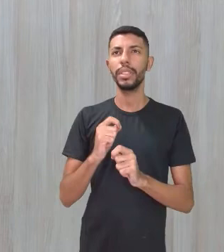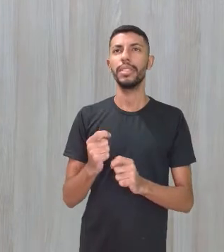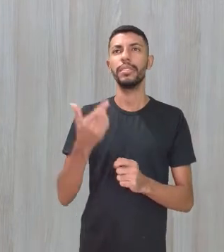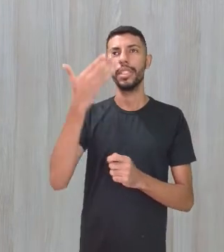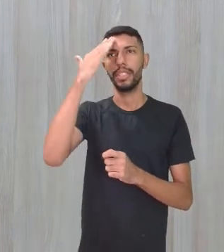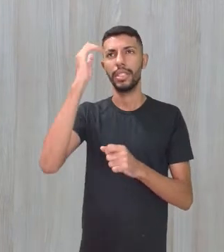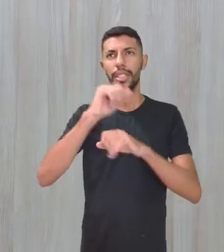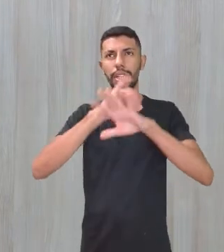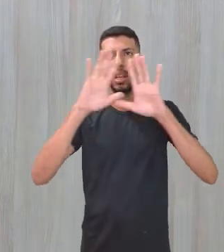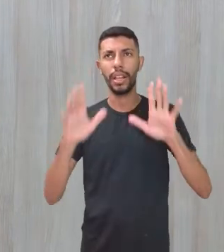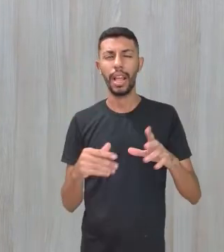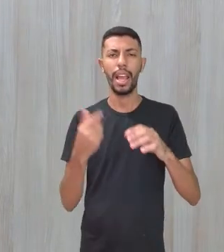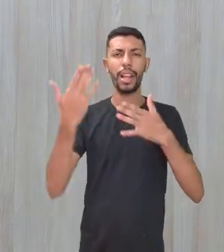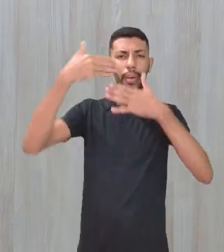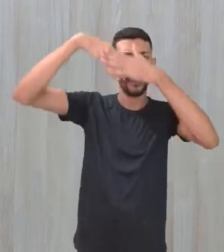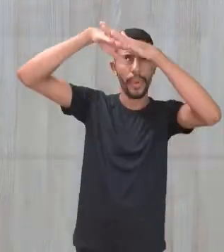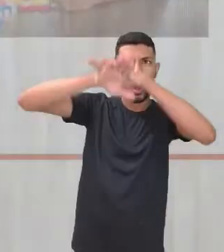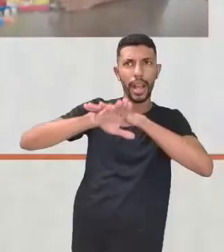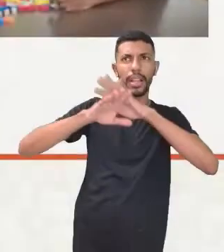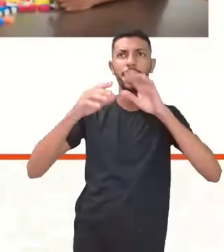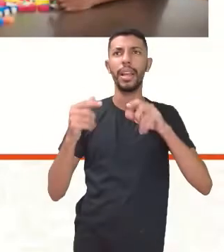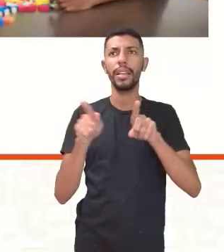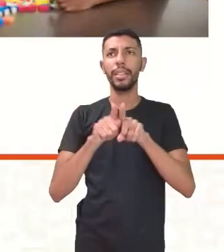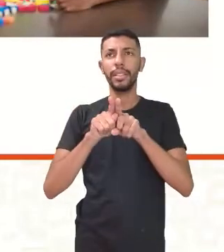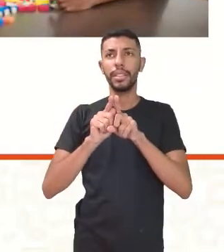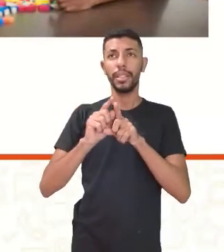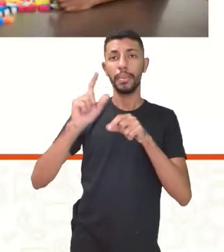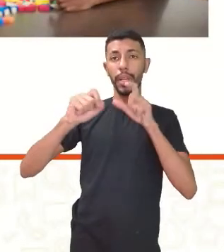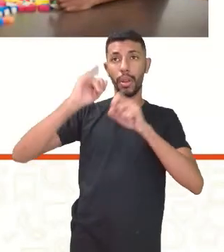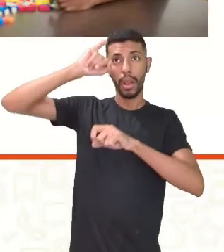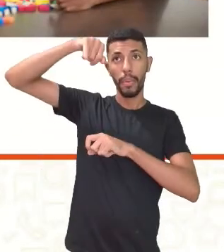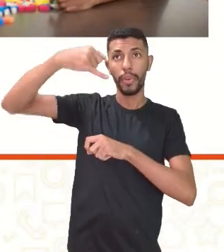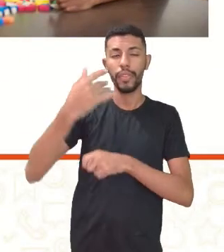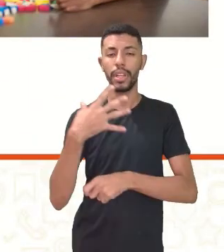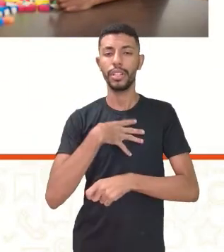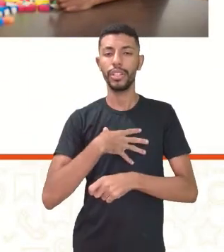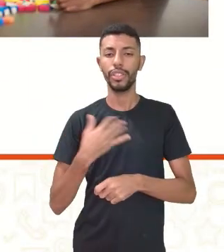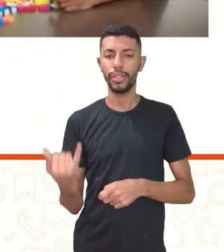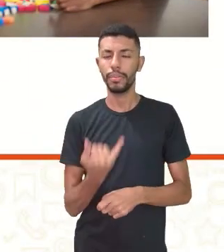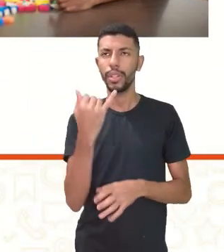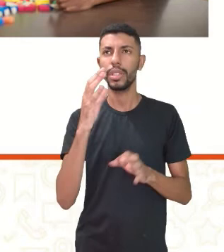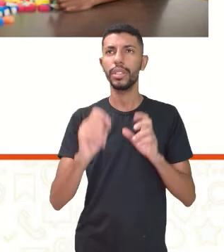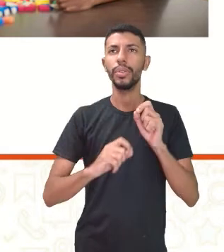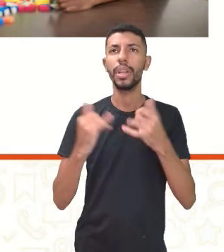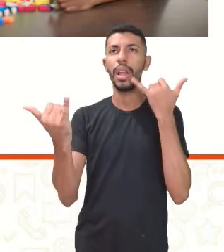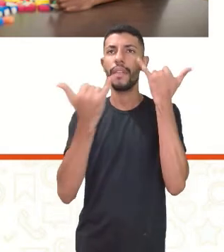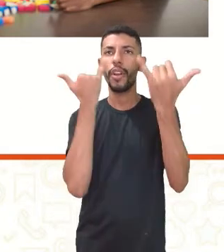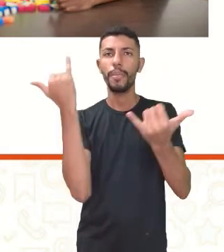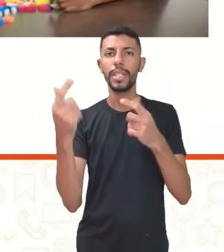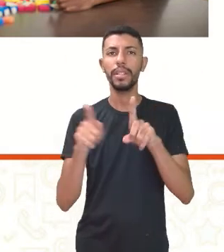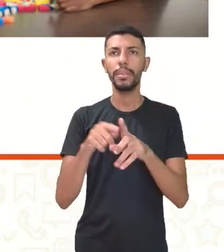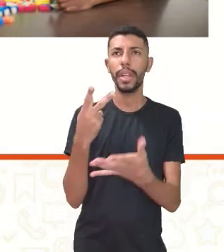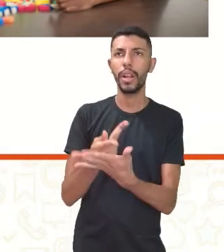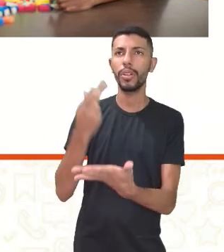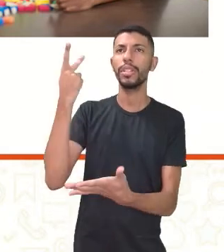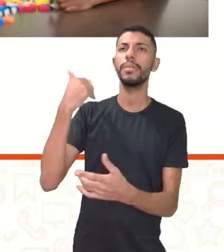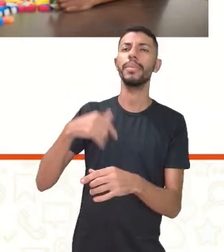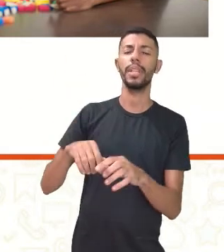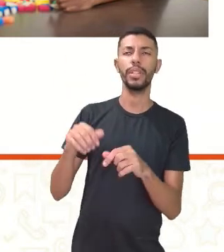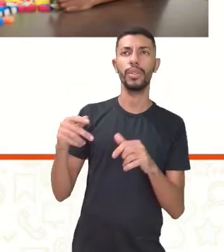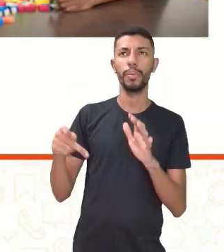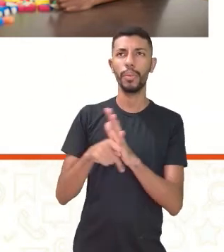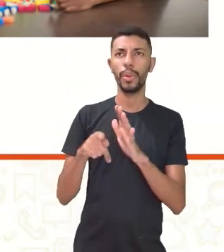codificar, armazenar e recuperar de maneira eficaz informações e fatos obtidos